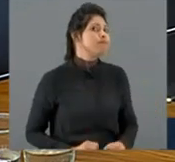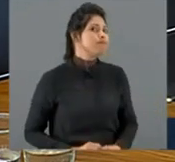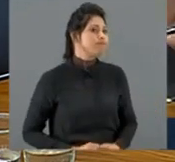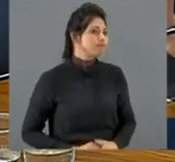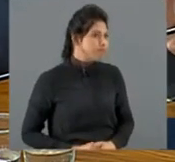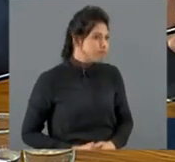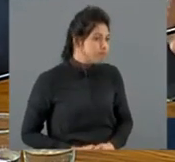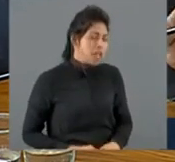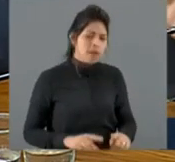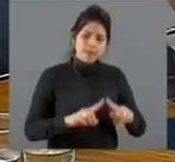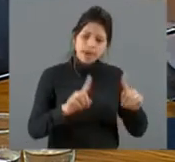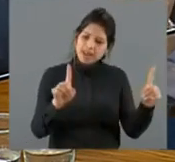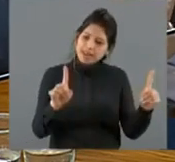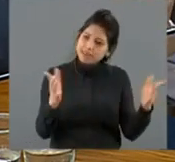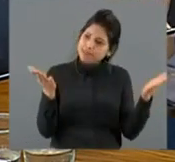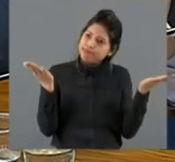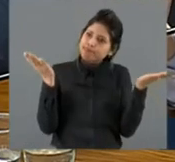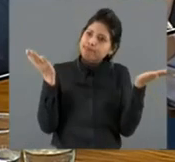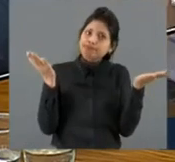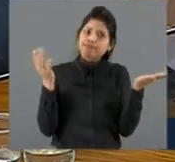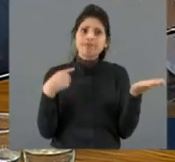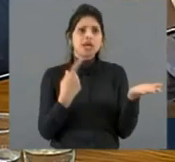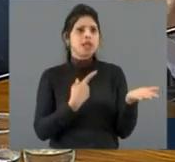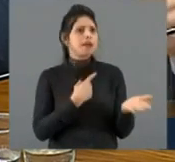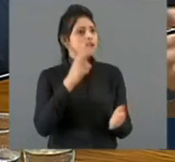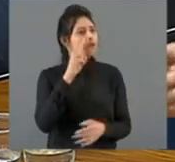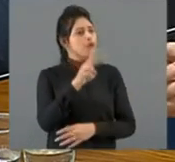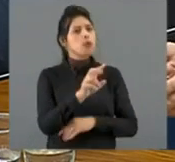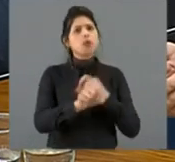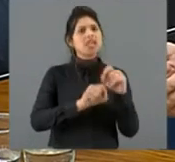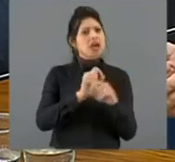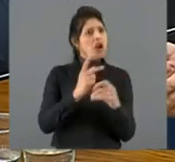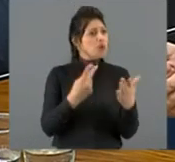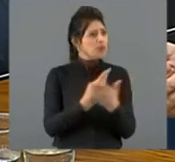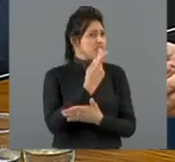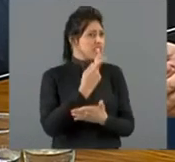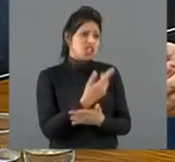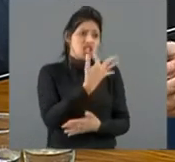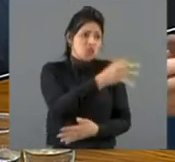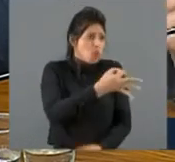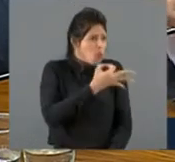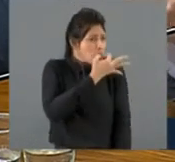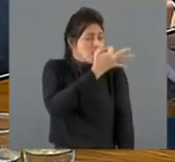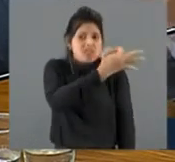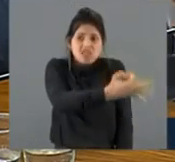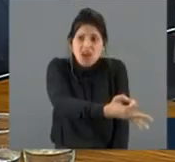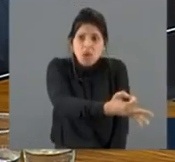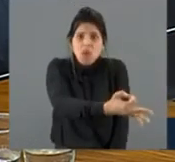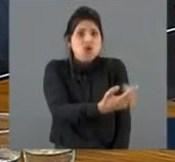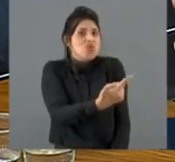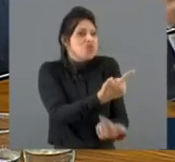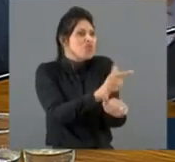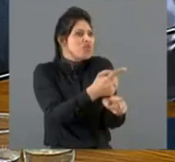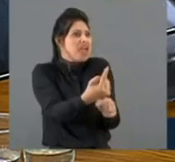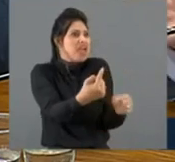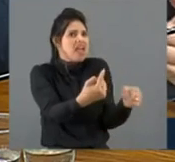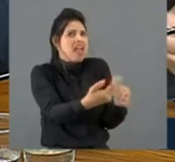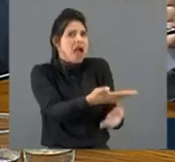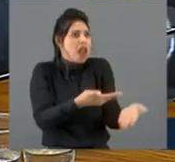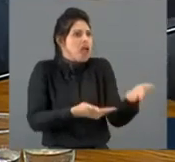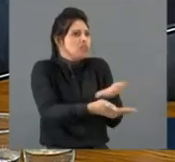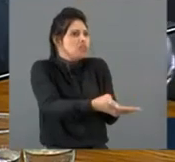E, infelizmente, o que nós não estamos enxergando também na manifestação de Vossa Senhoria é a reciprocidade da esquerda, que